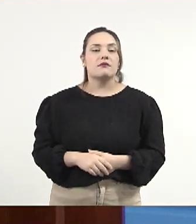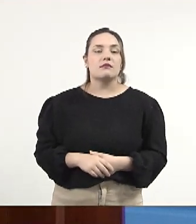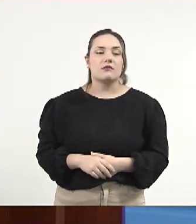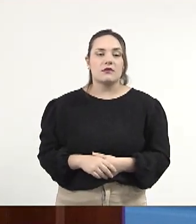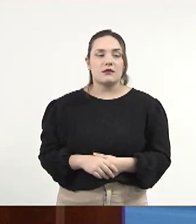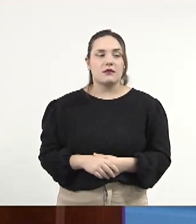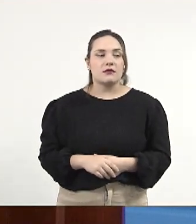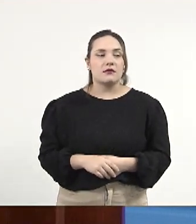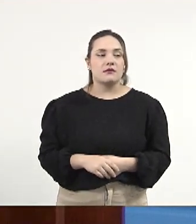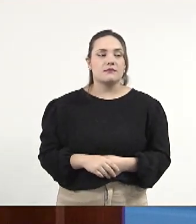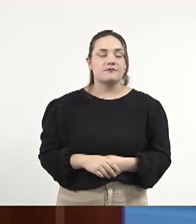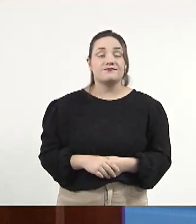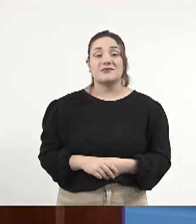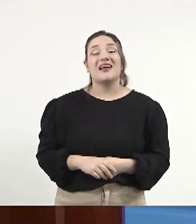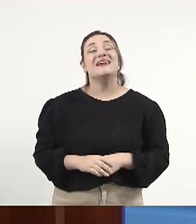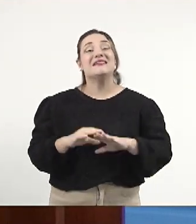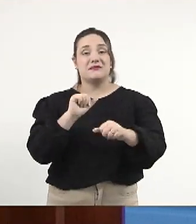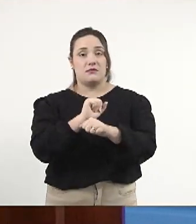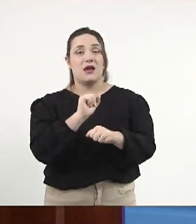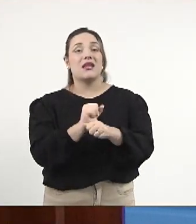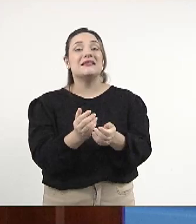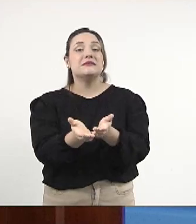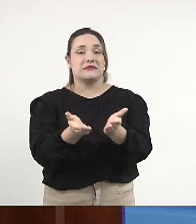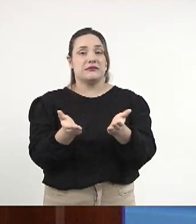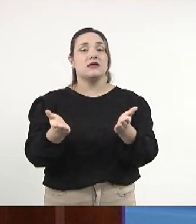Olha, está em licitação.